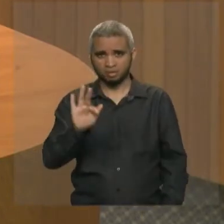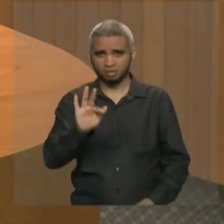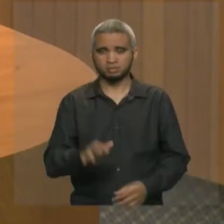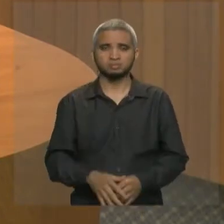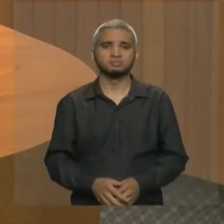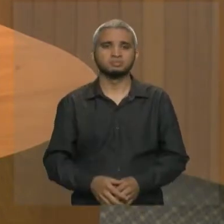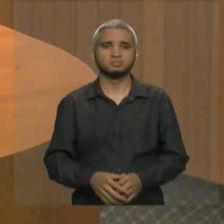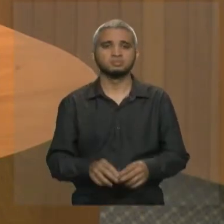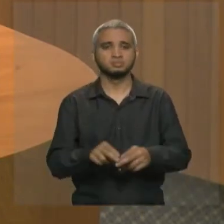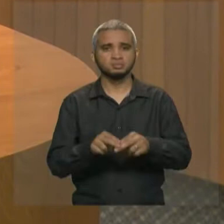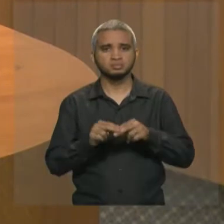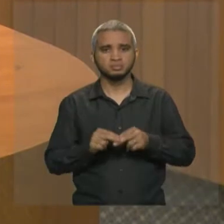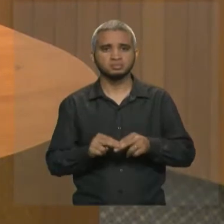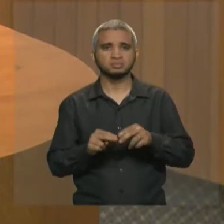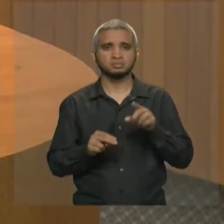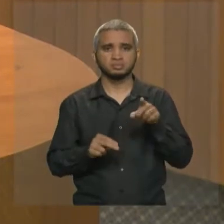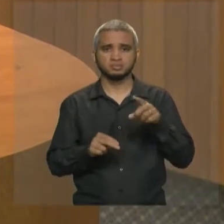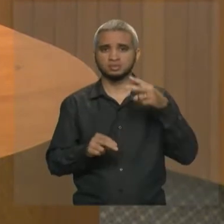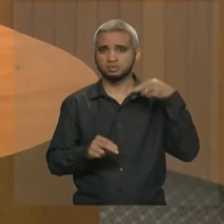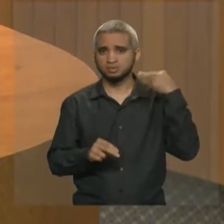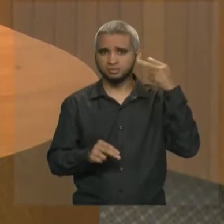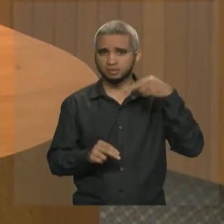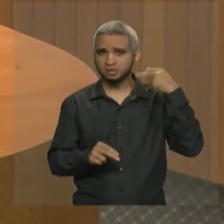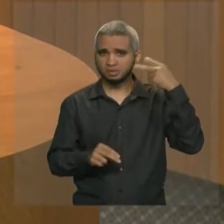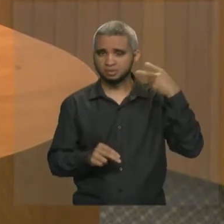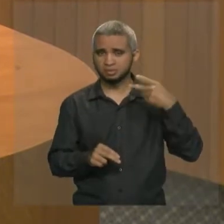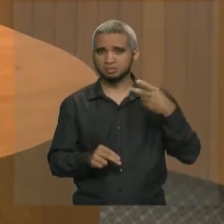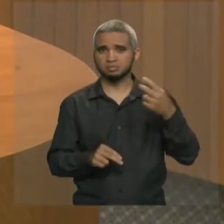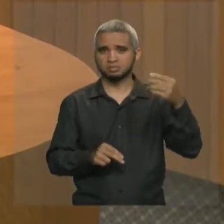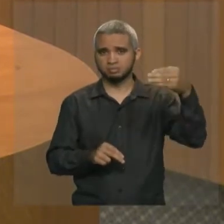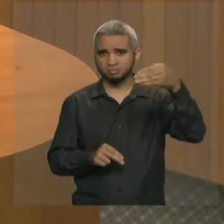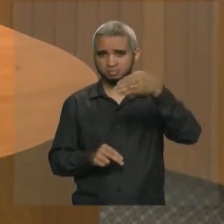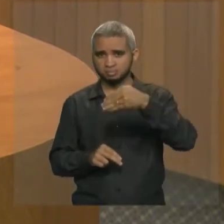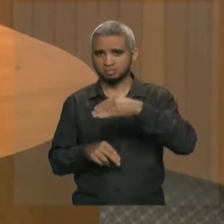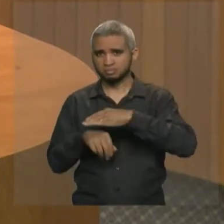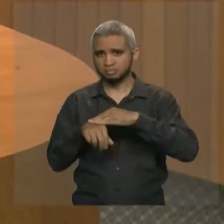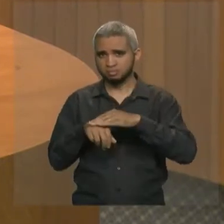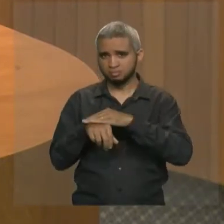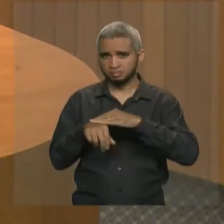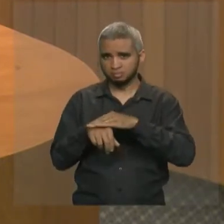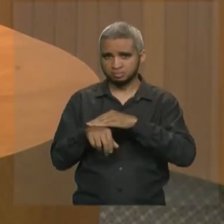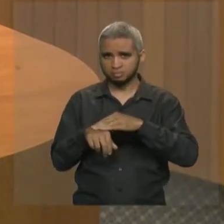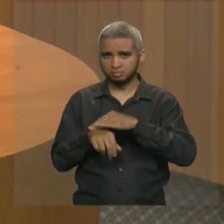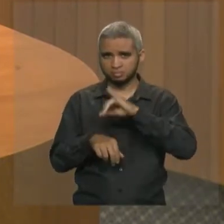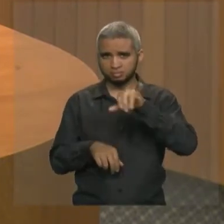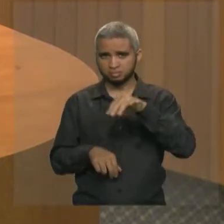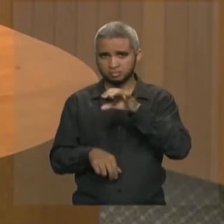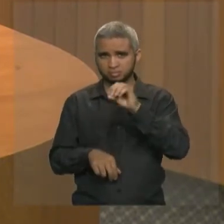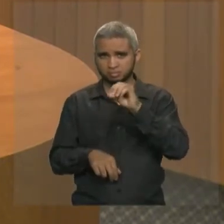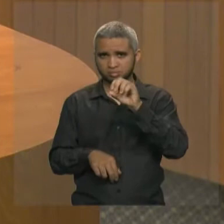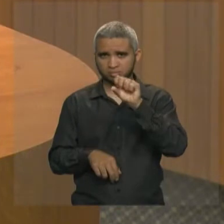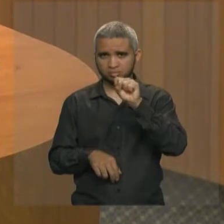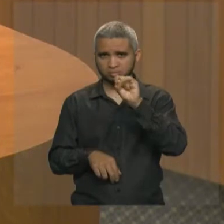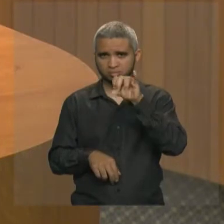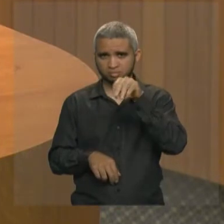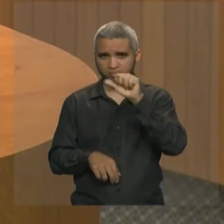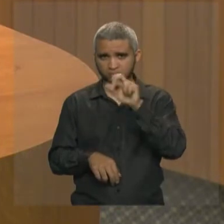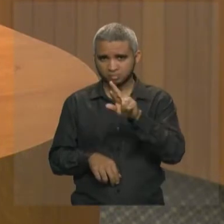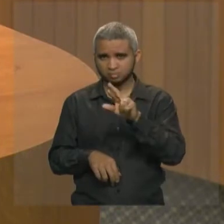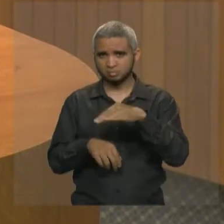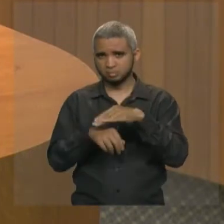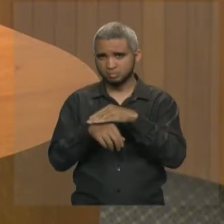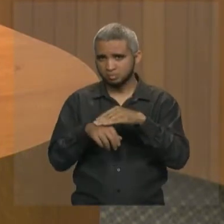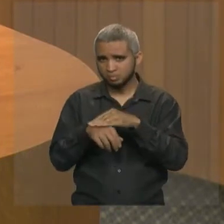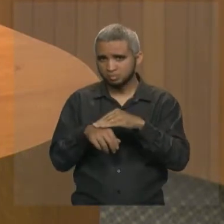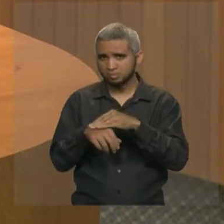do Colégio Militar na cidade de Açailândia, mais precisamente na Vila Ildemar. O colégio